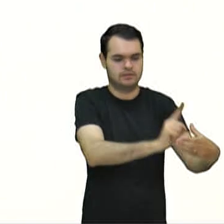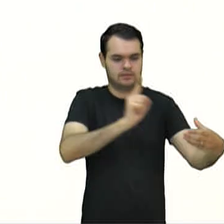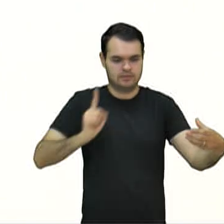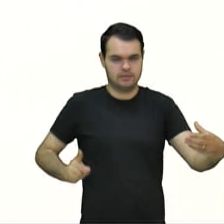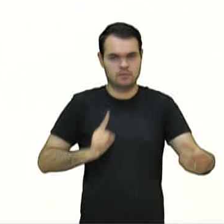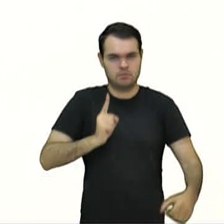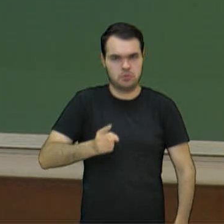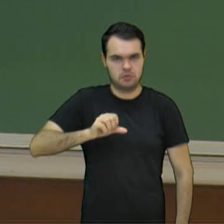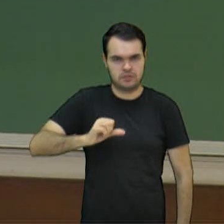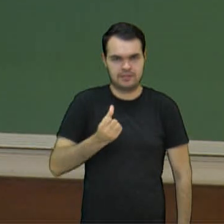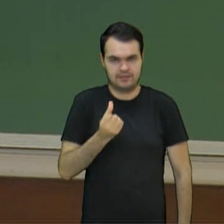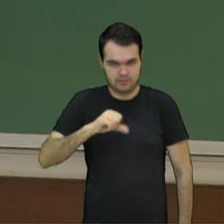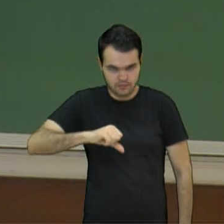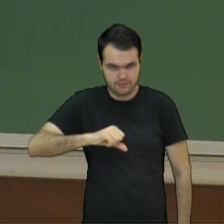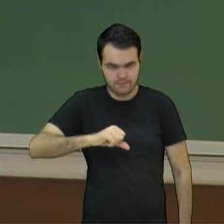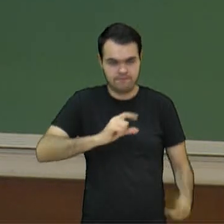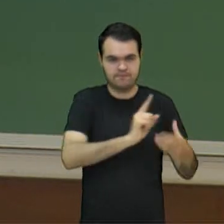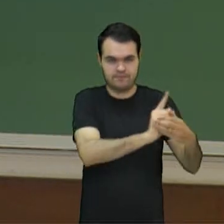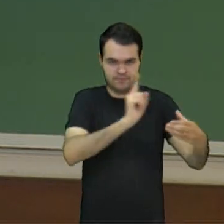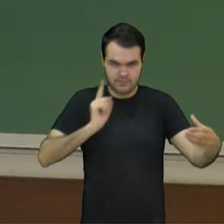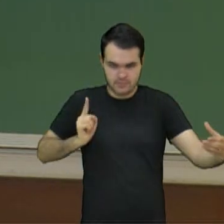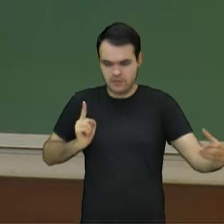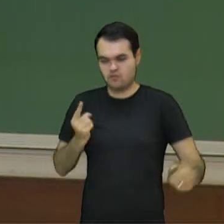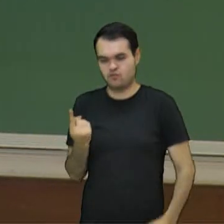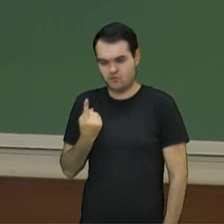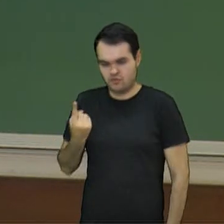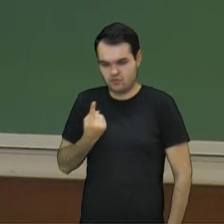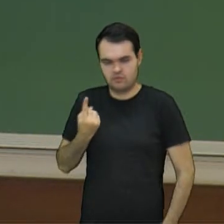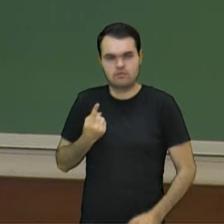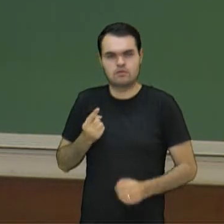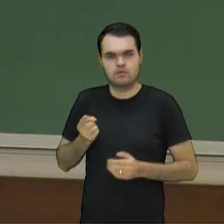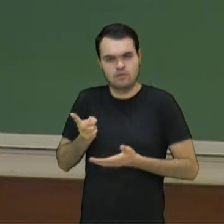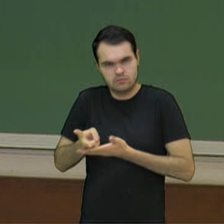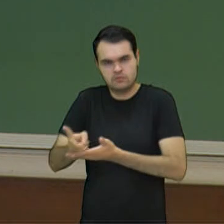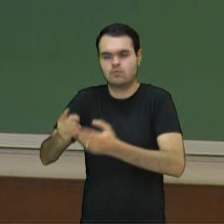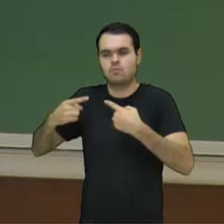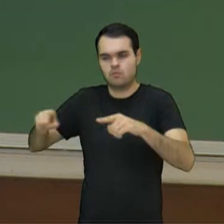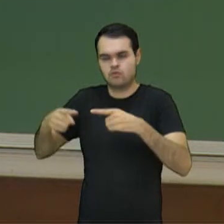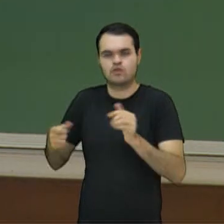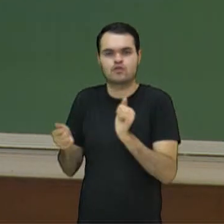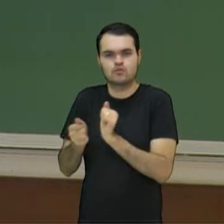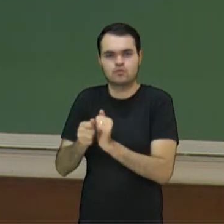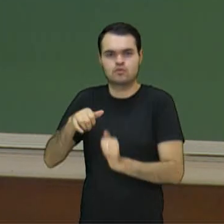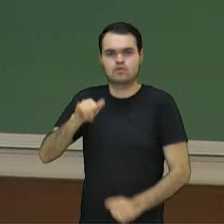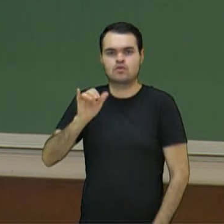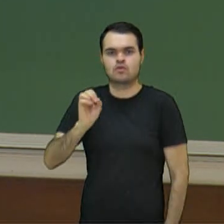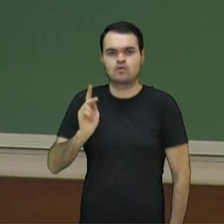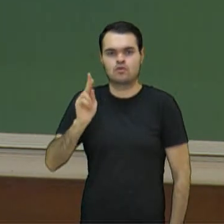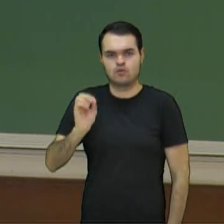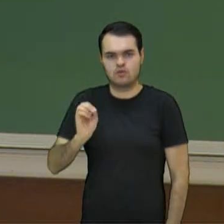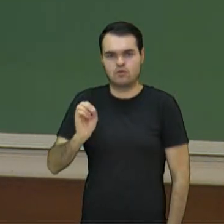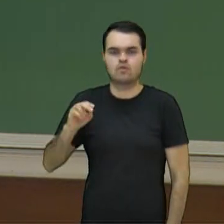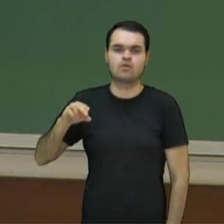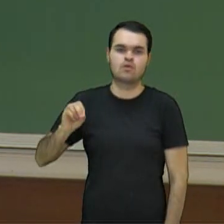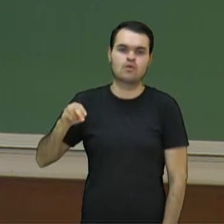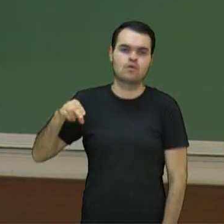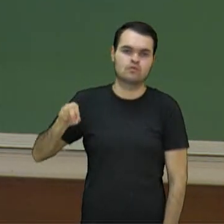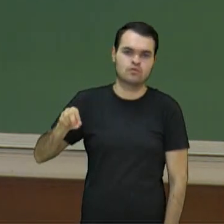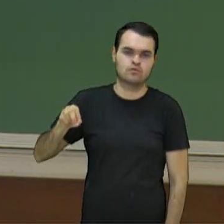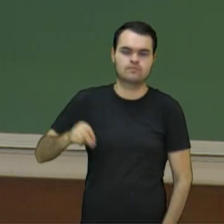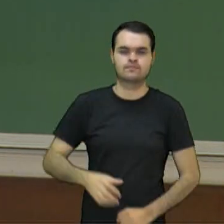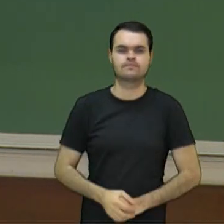em 69 e depois disso ainda fez mais alguns álbuns em parceria com a sua esposa, a Yoko